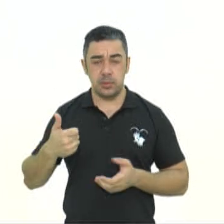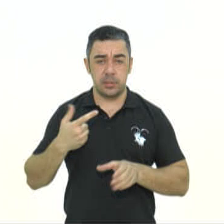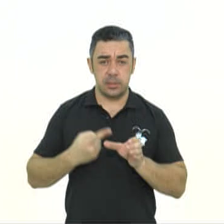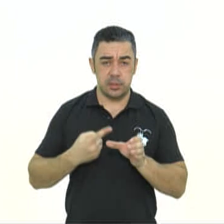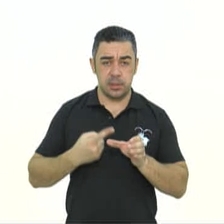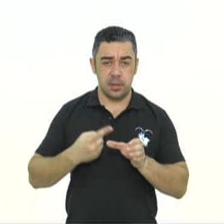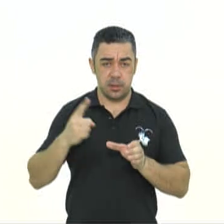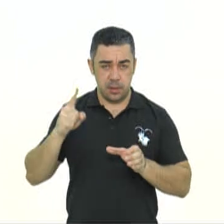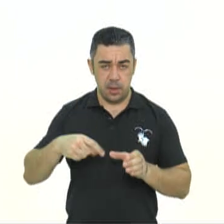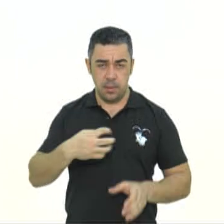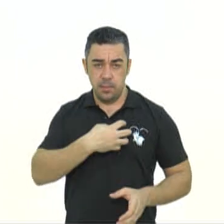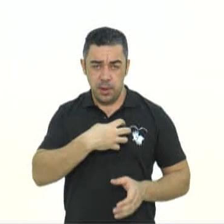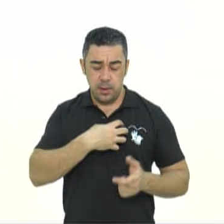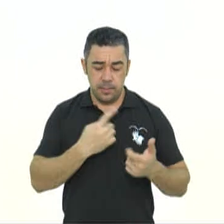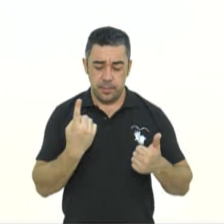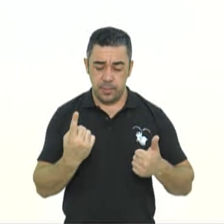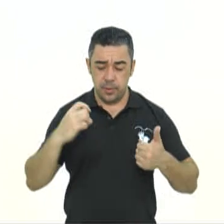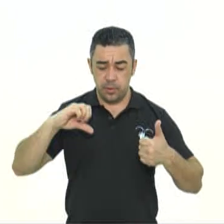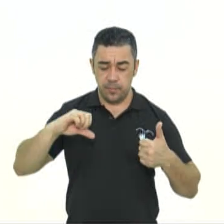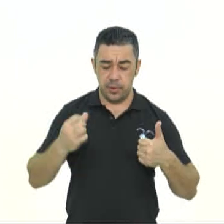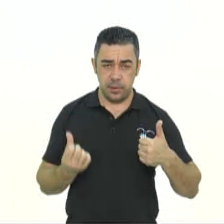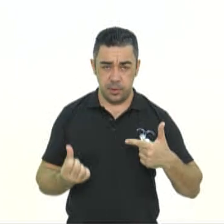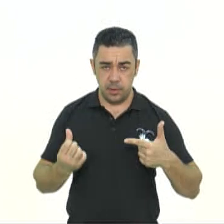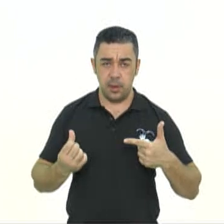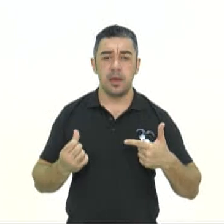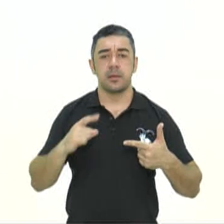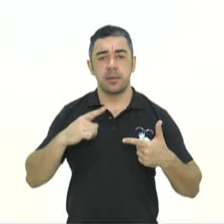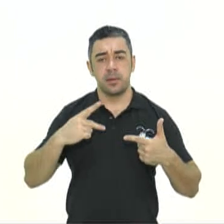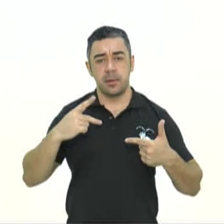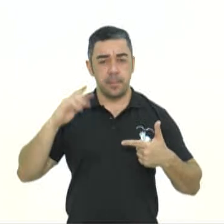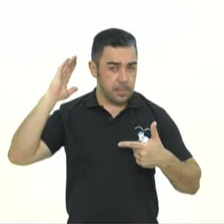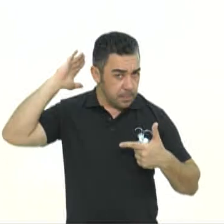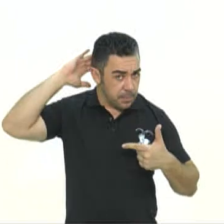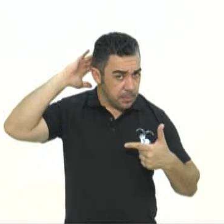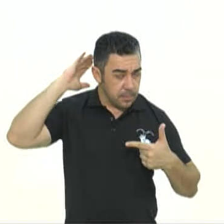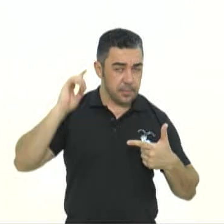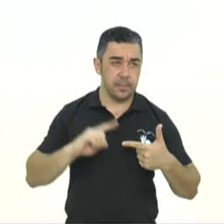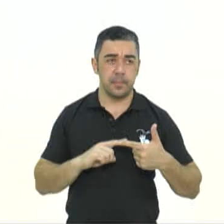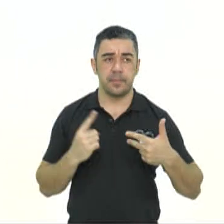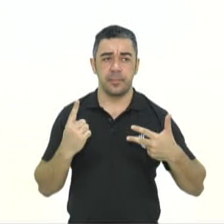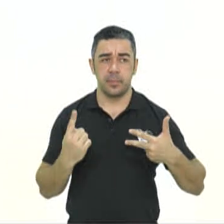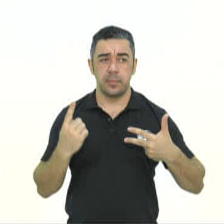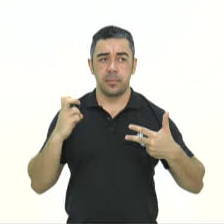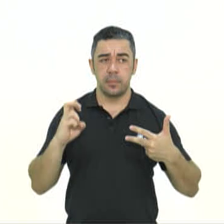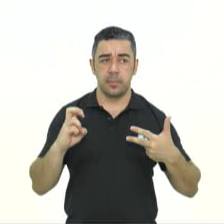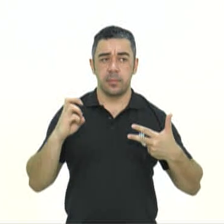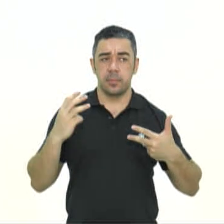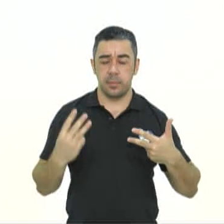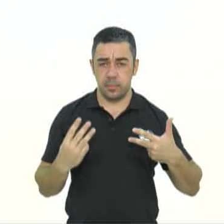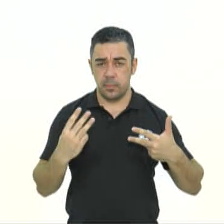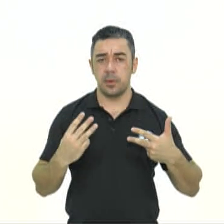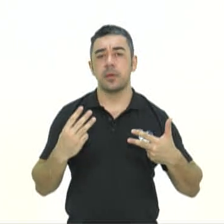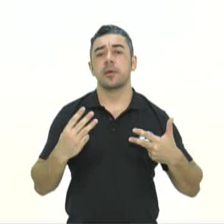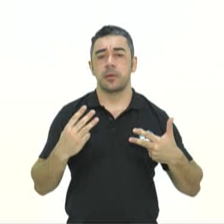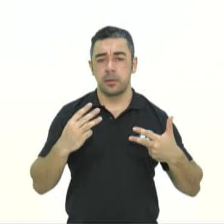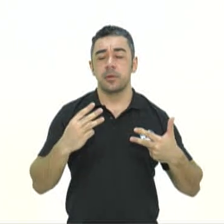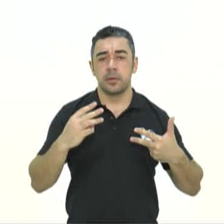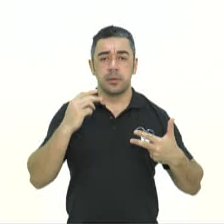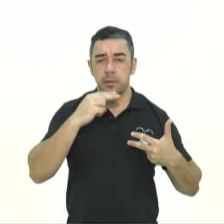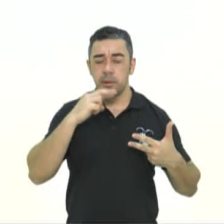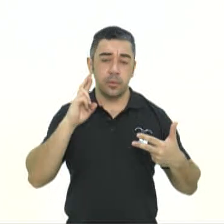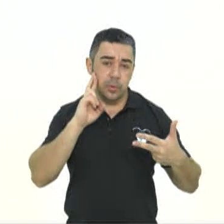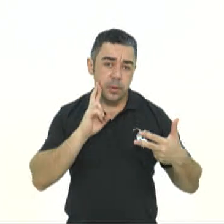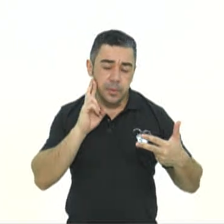Bahia, 196 na Paraíba, 153 no Rio Grande do Norte, 123